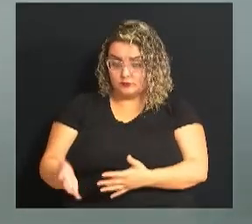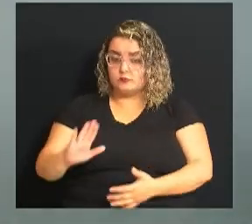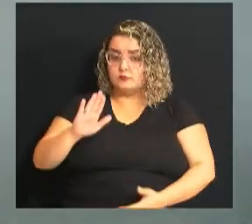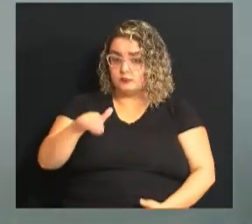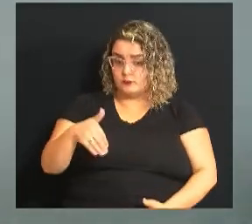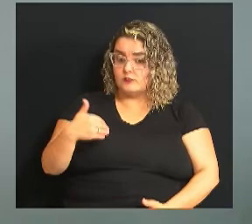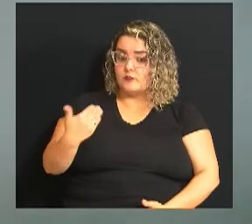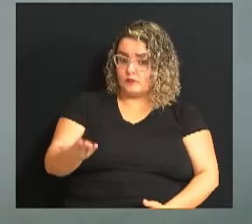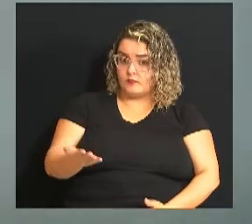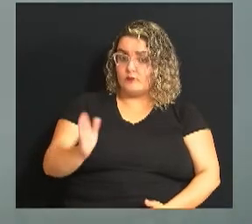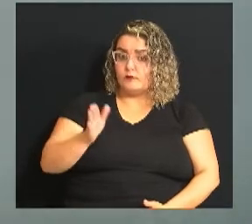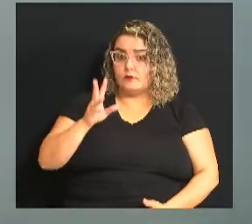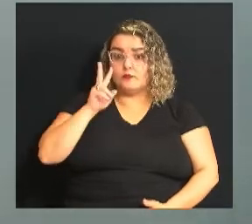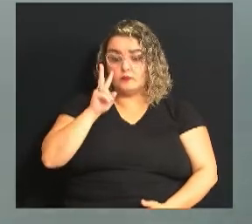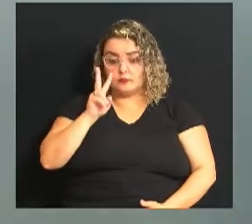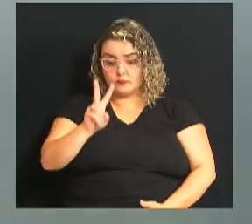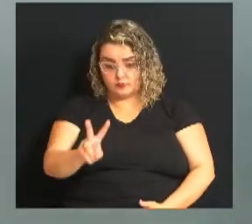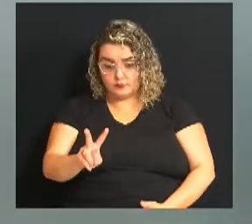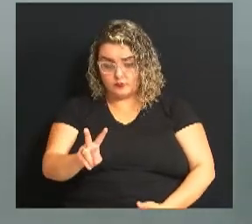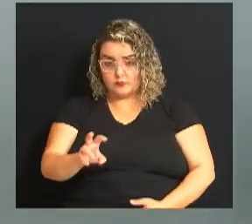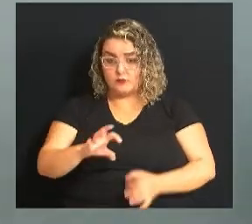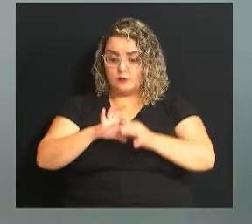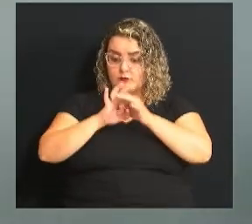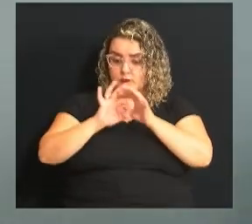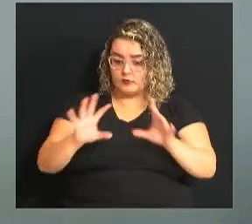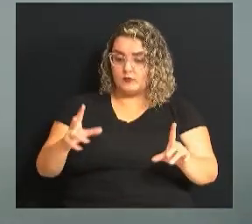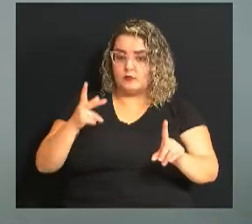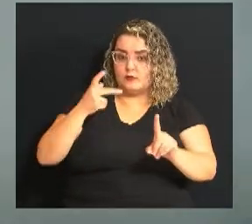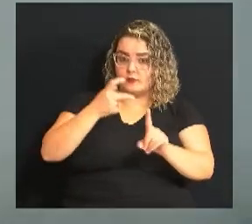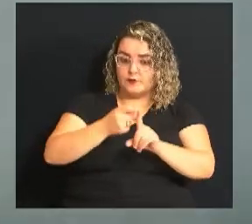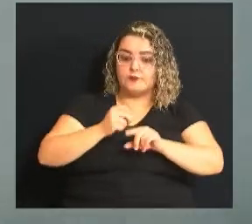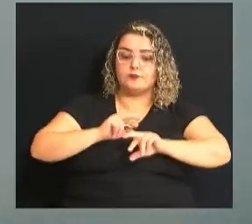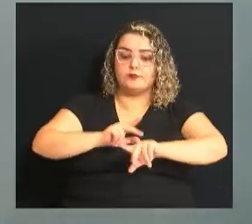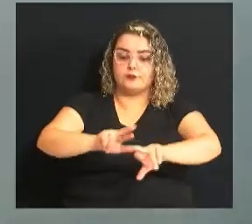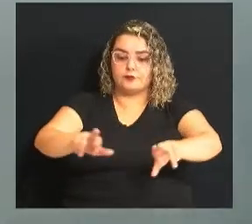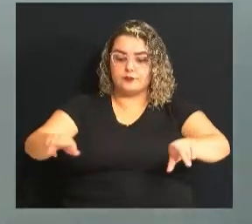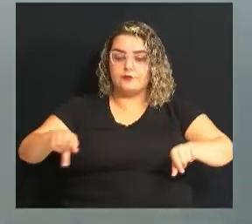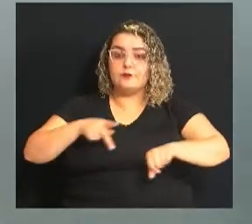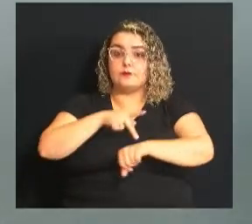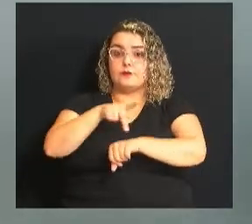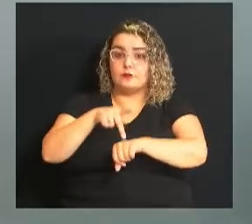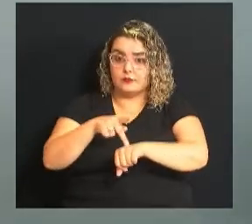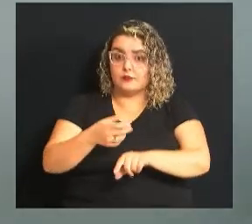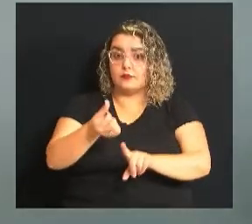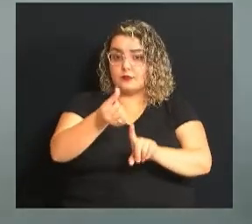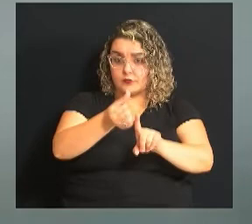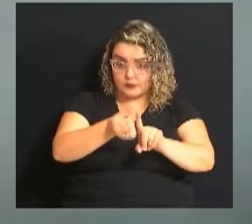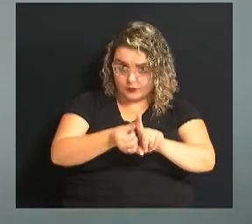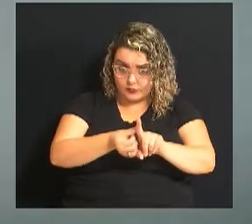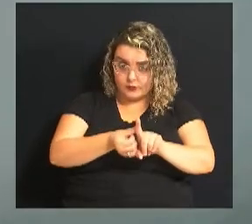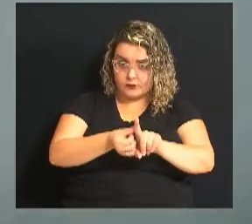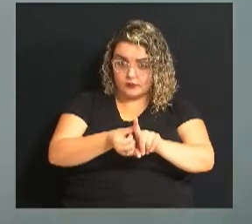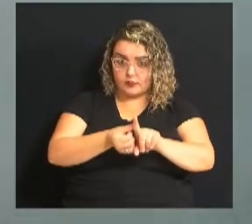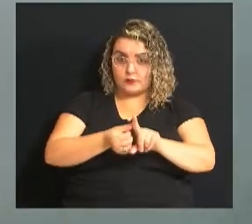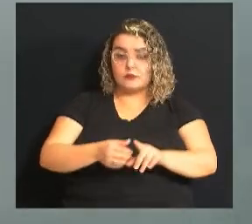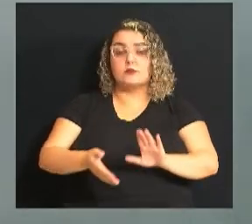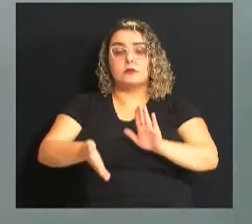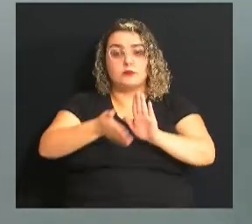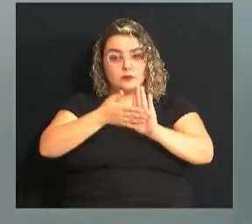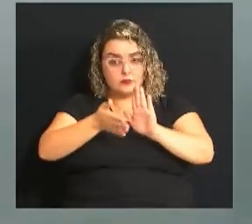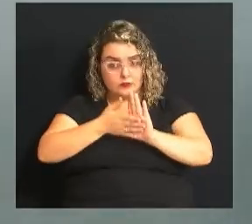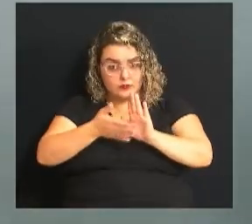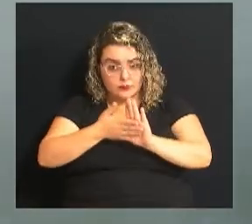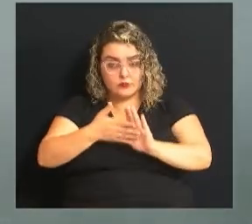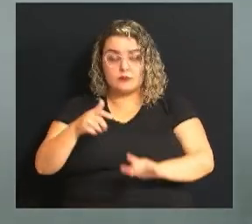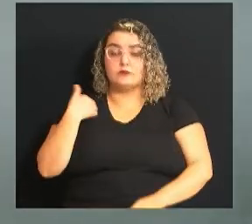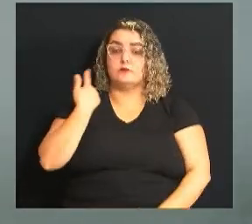gente já viu que a liberação da vacina aconteceu em diversos países, a partir de 6 meses, que é a proposta para que a gente vacine